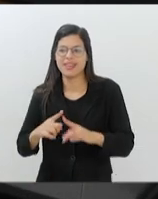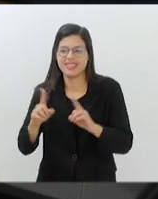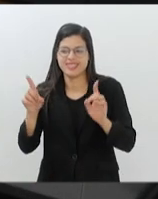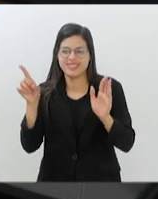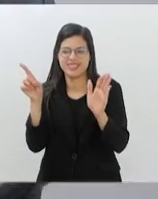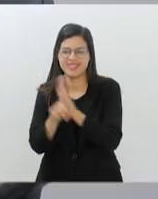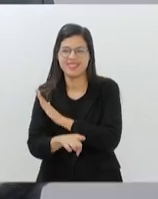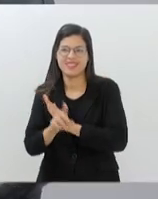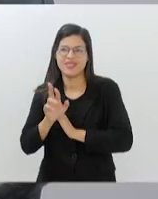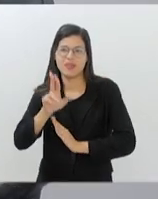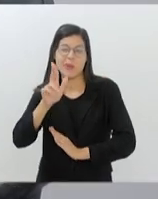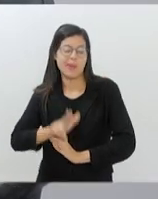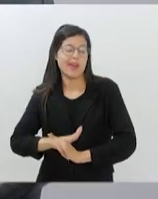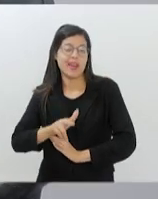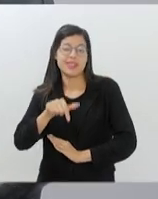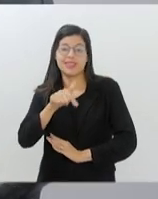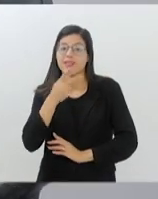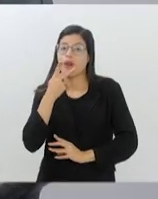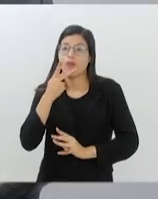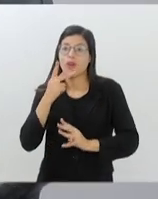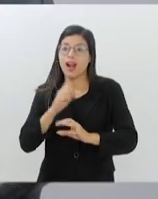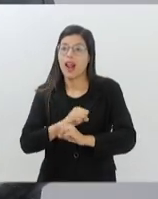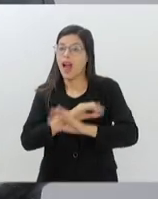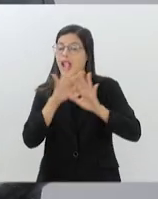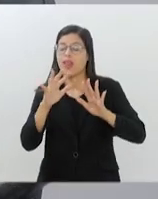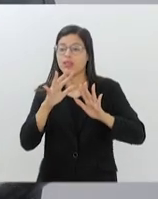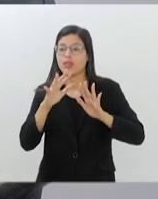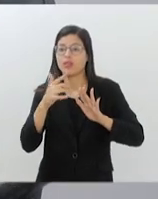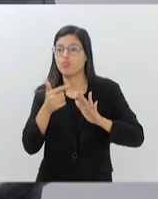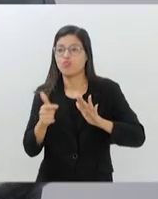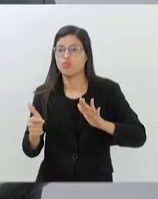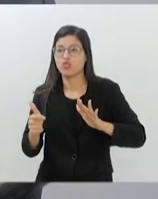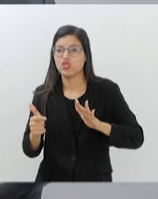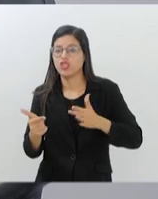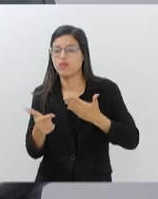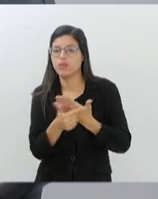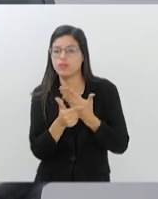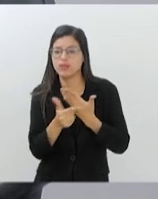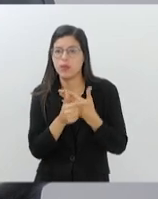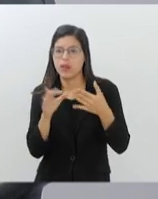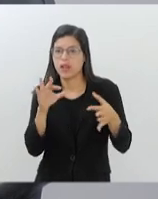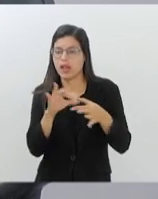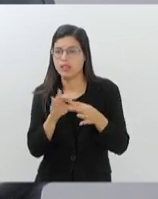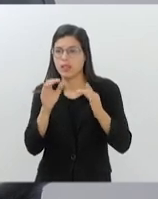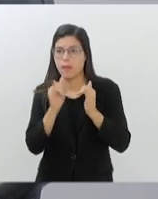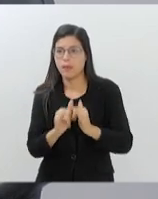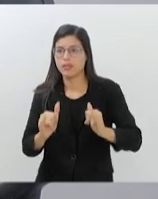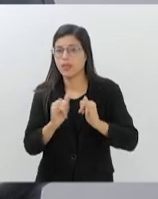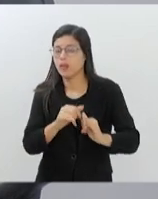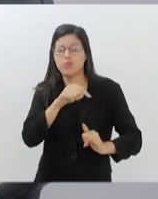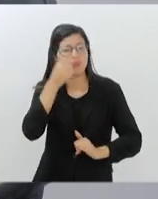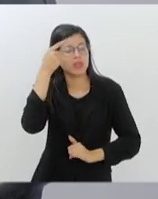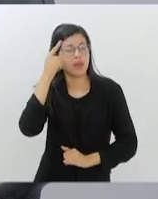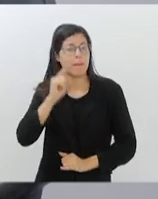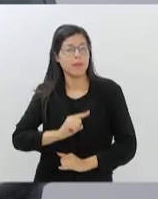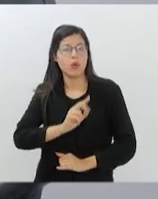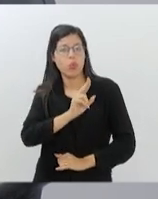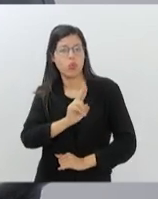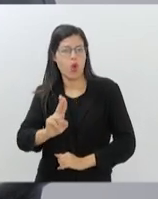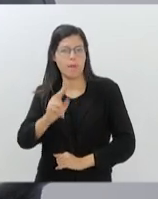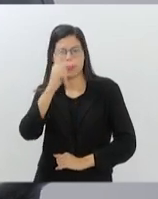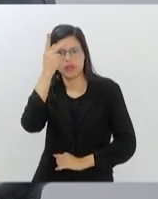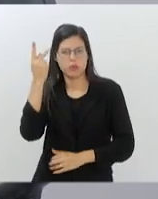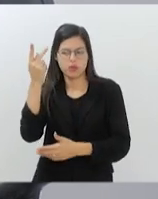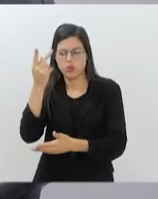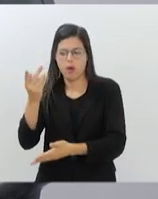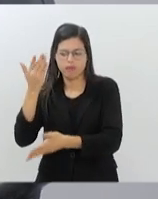falou aqui de forma clara e objetiva que o senhor não tinha nenum uma atribuição relacionada à publicidade o senhor não sabia nem o nome de quem fazia publicidade anterior a